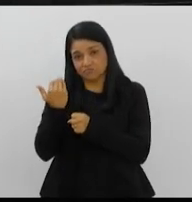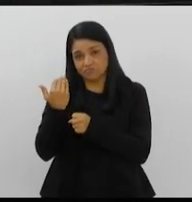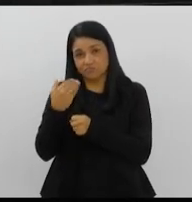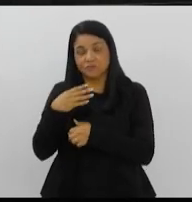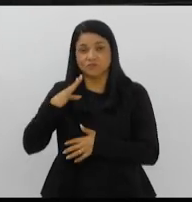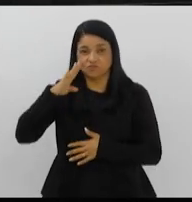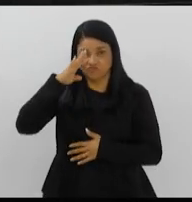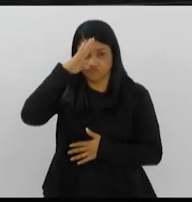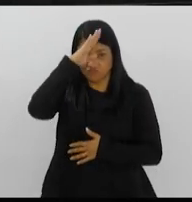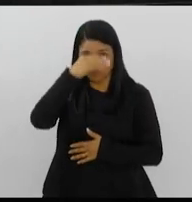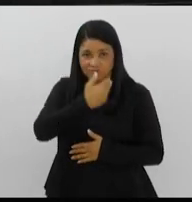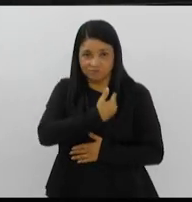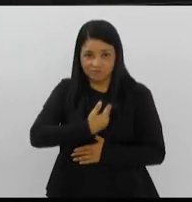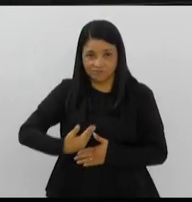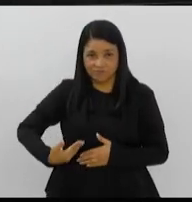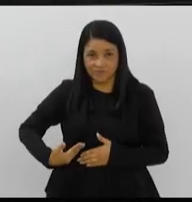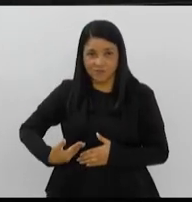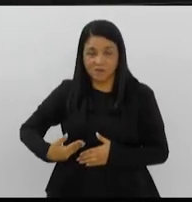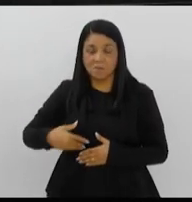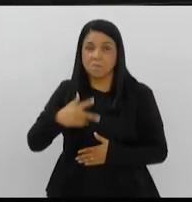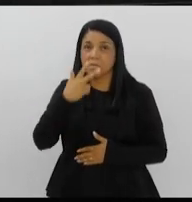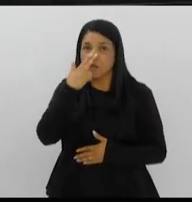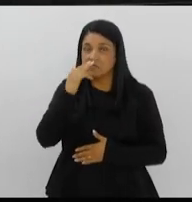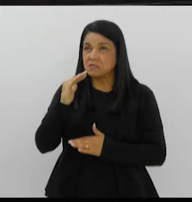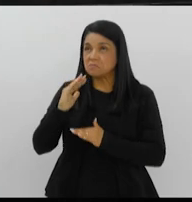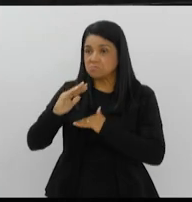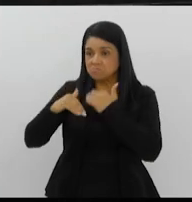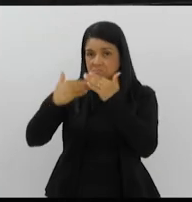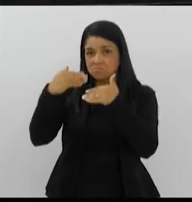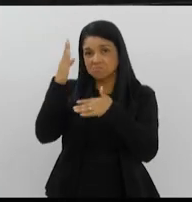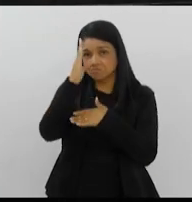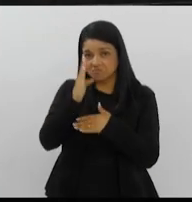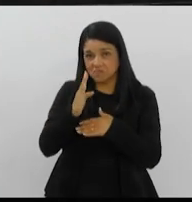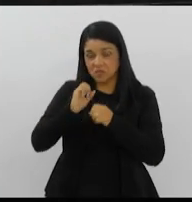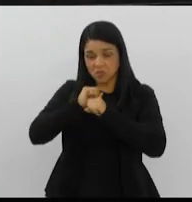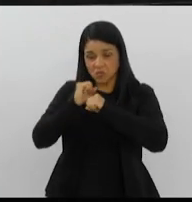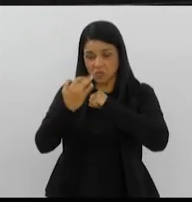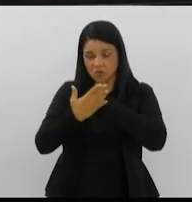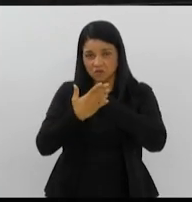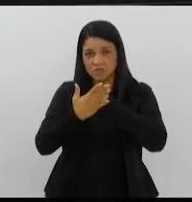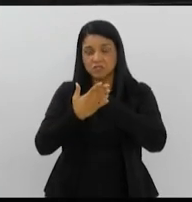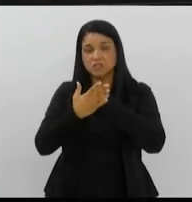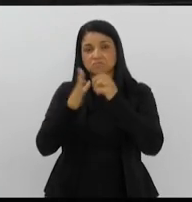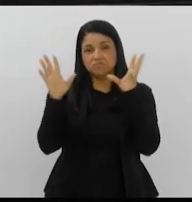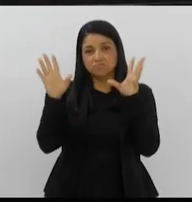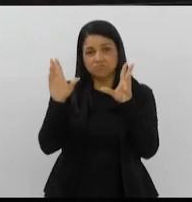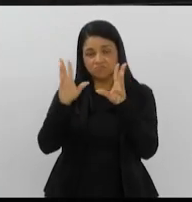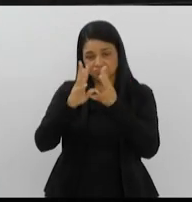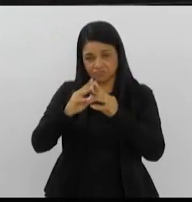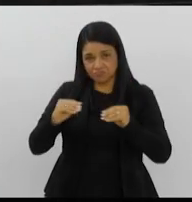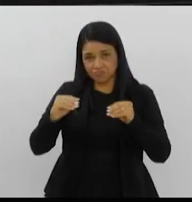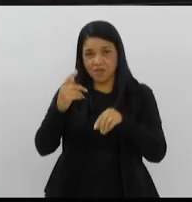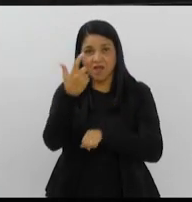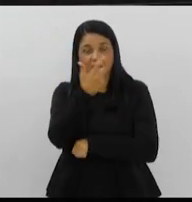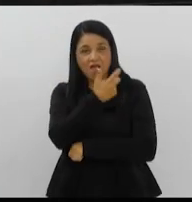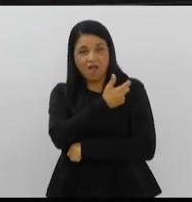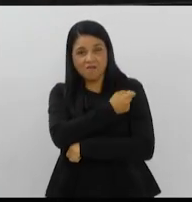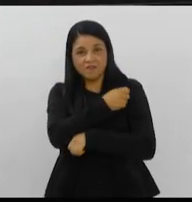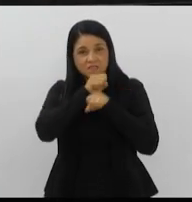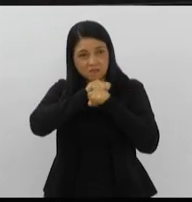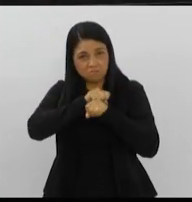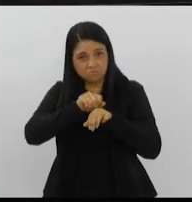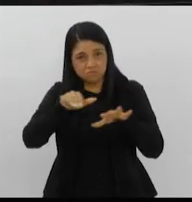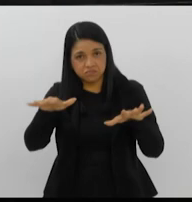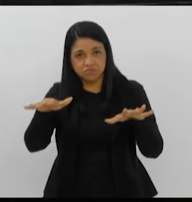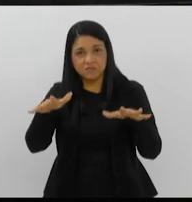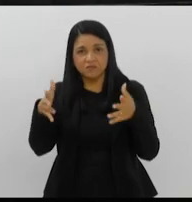Bolsonaro, o Brasil cresceu, a Covid foi combatida, a vacina foi